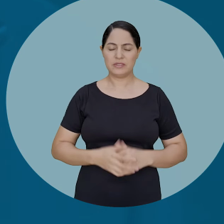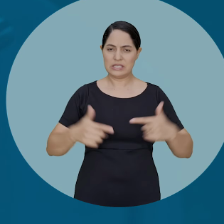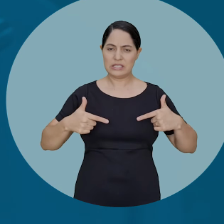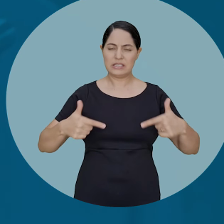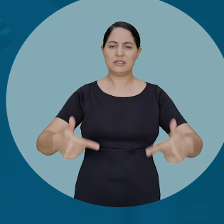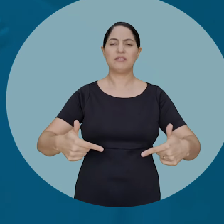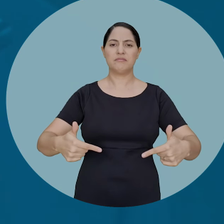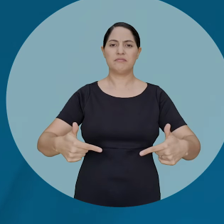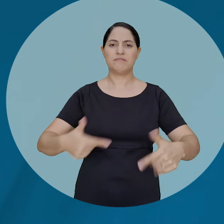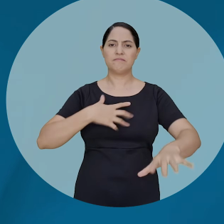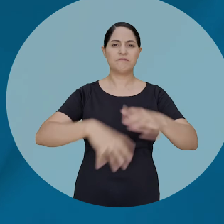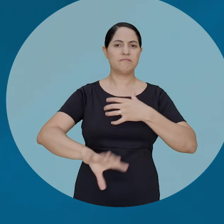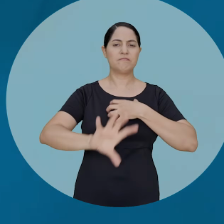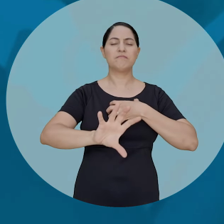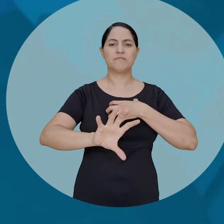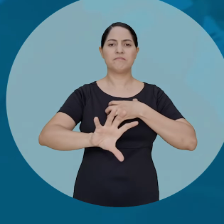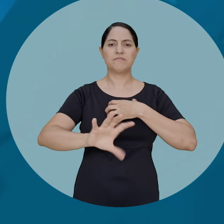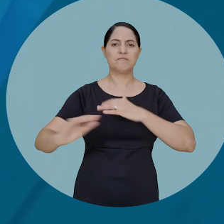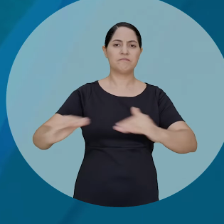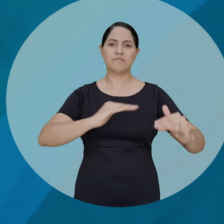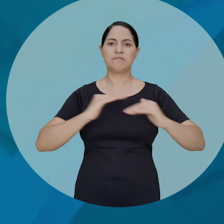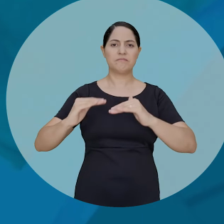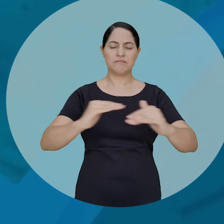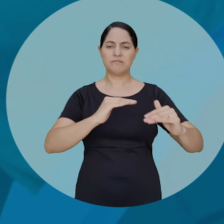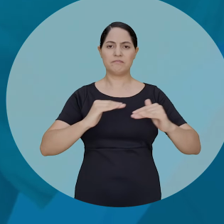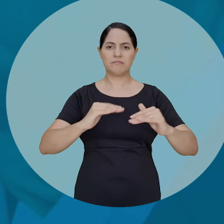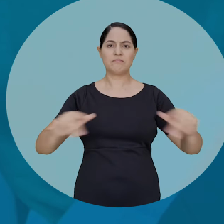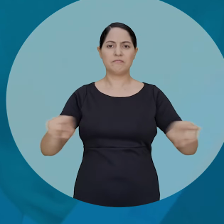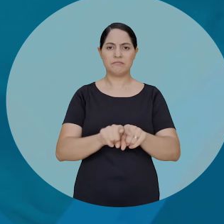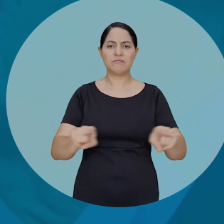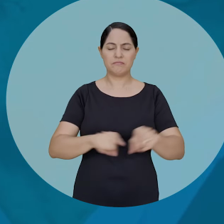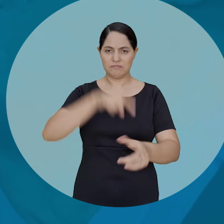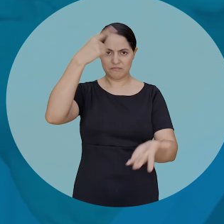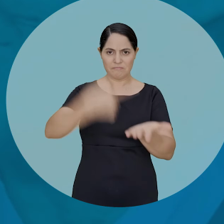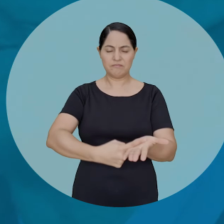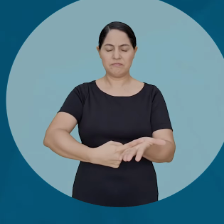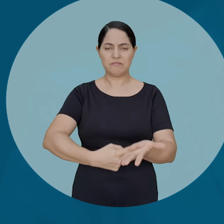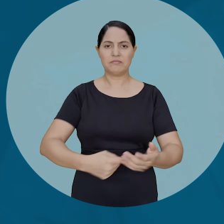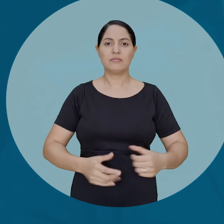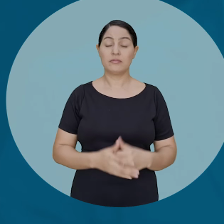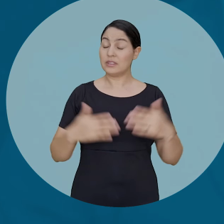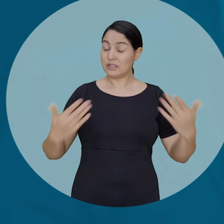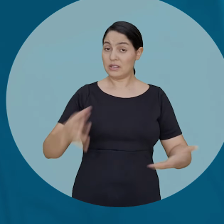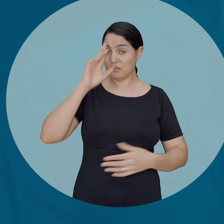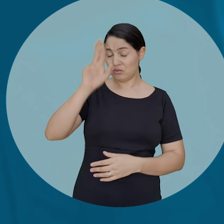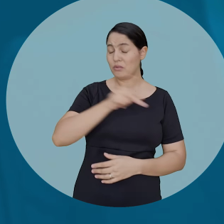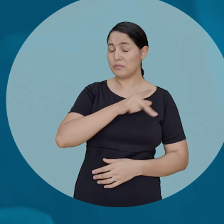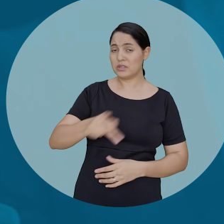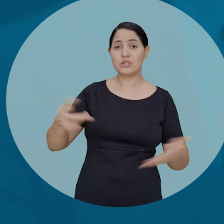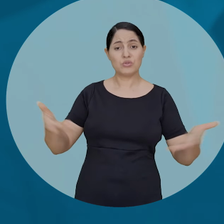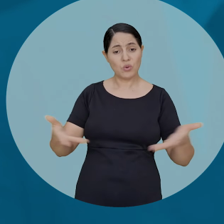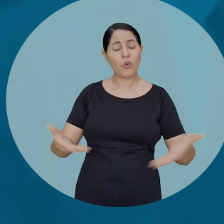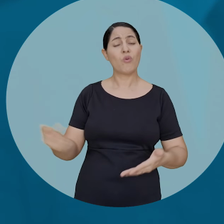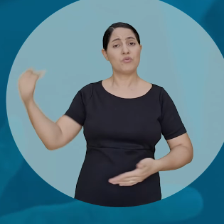escuta, pela moderação e pelo compromisso com as instituições. Então, senhor presidente, dizer que esta